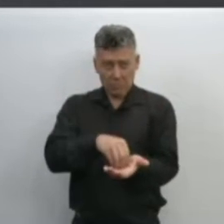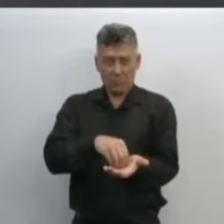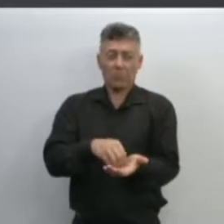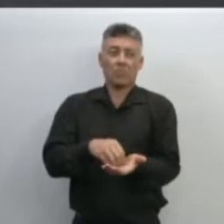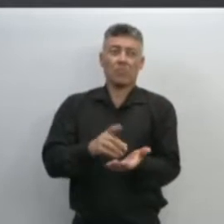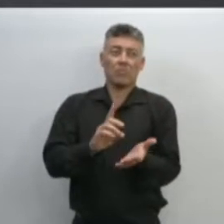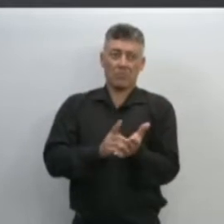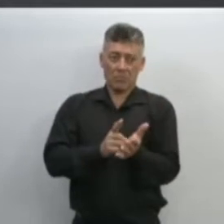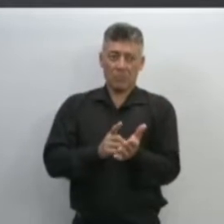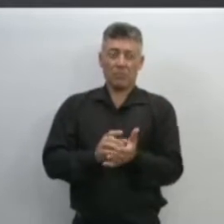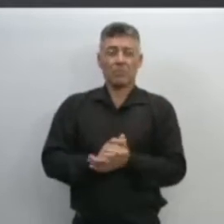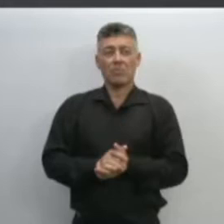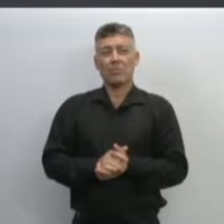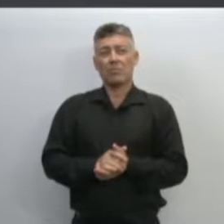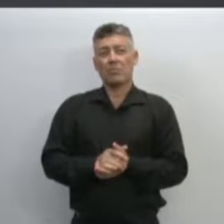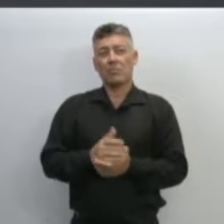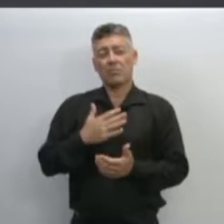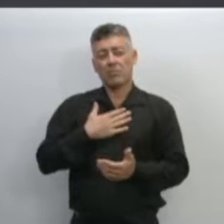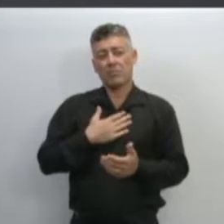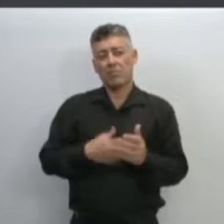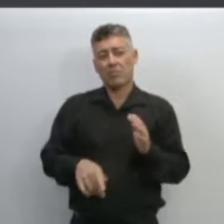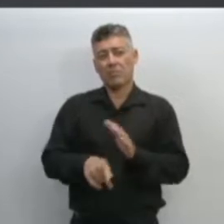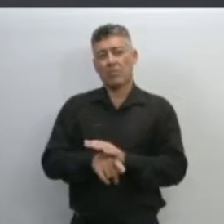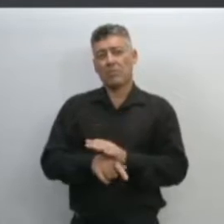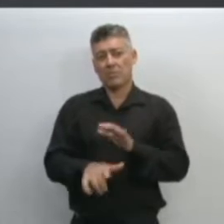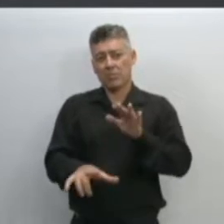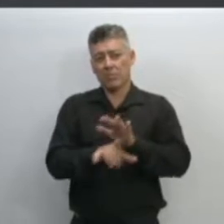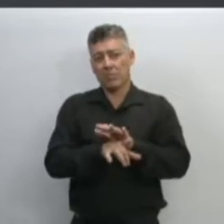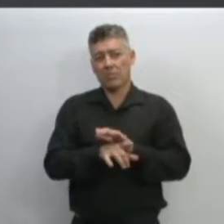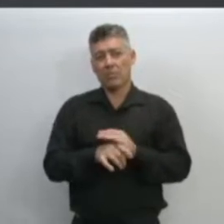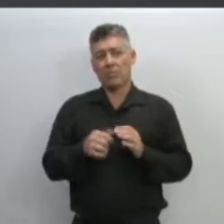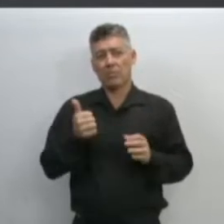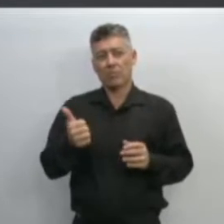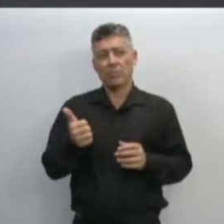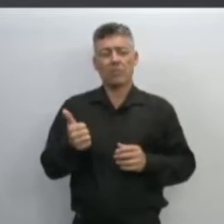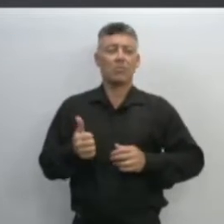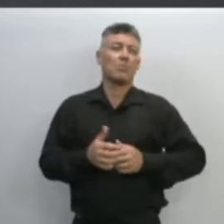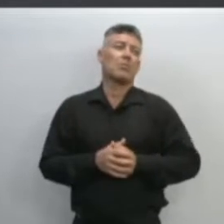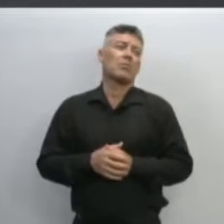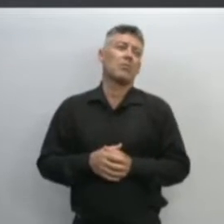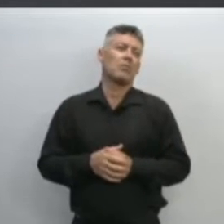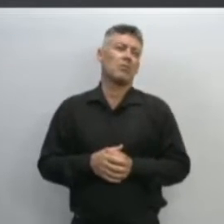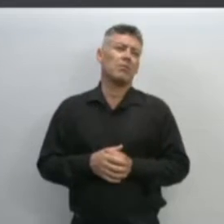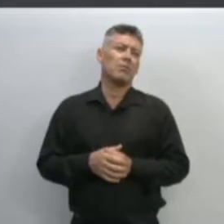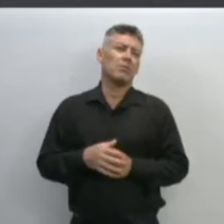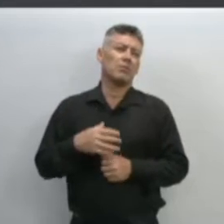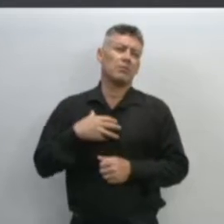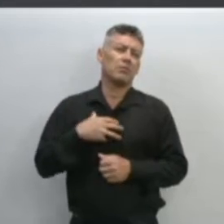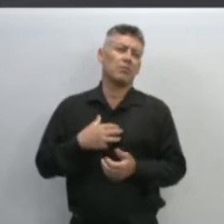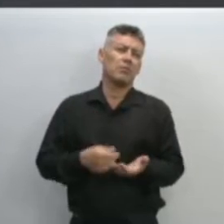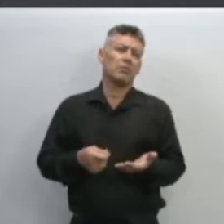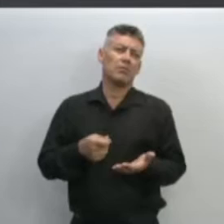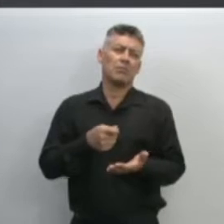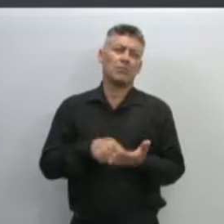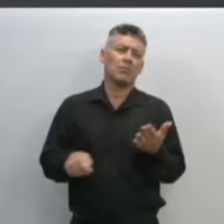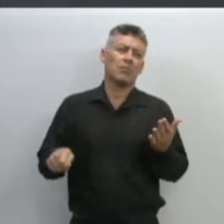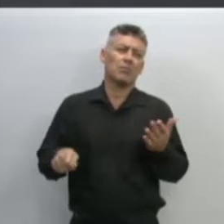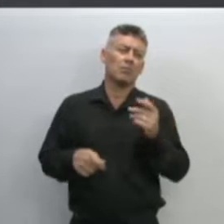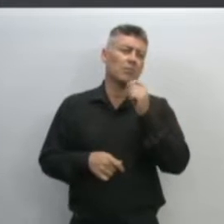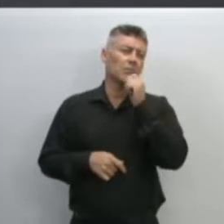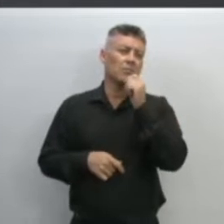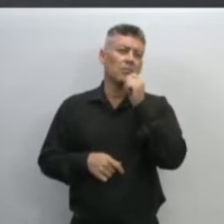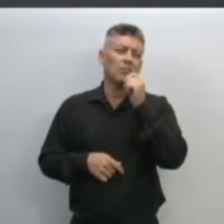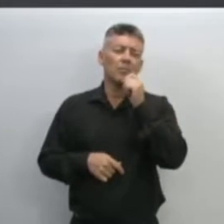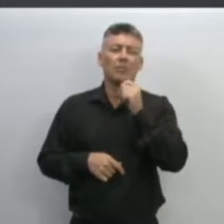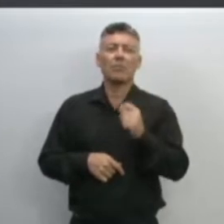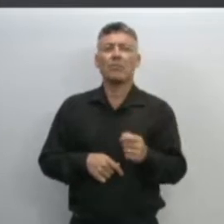falar com causa própria e legado não se risca, legado ele